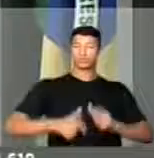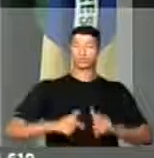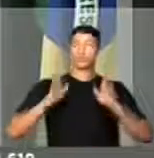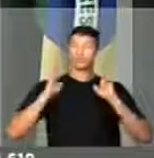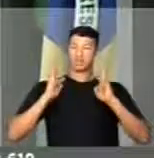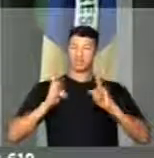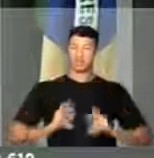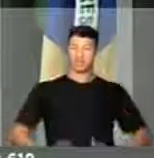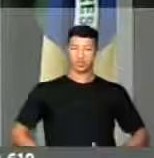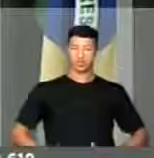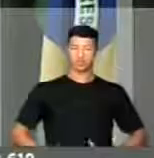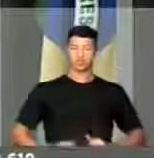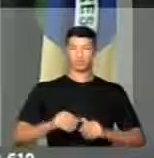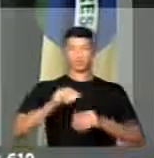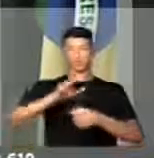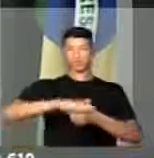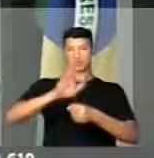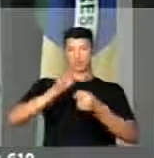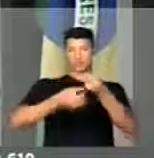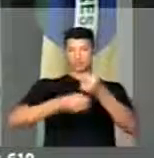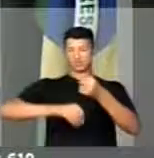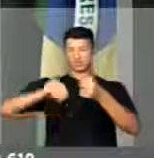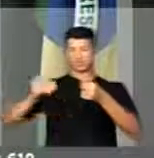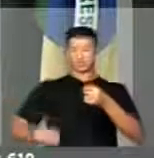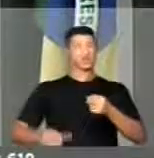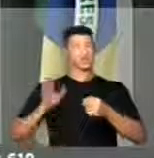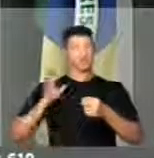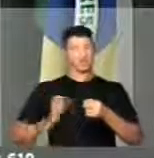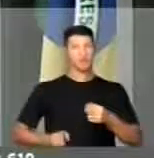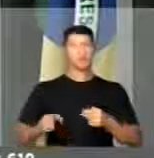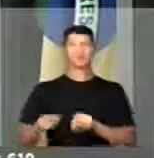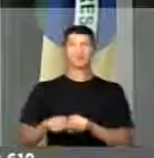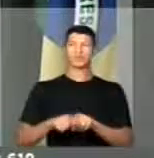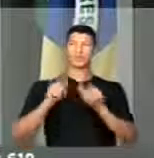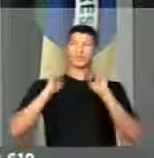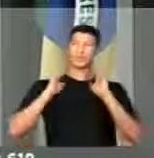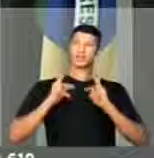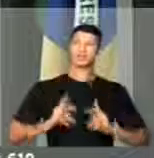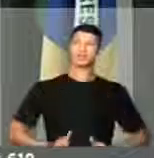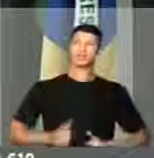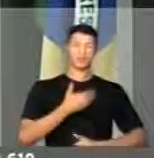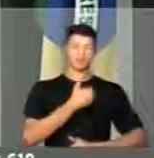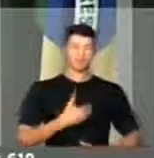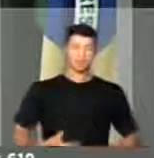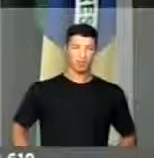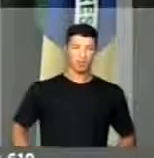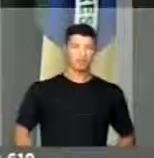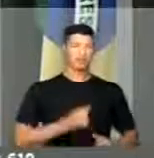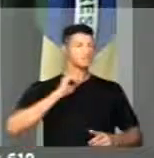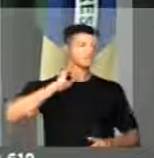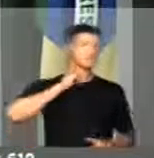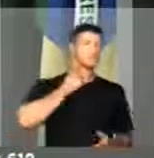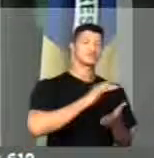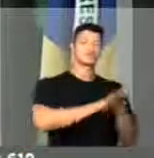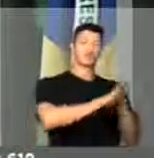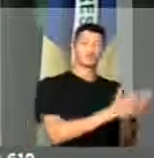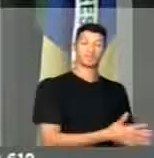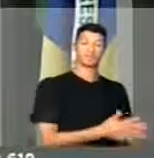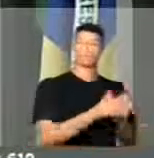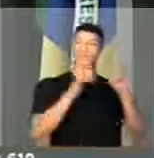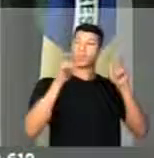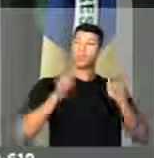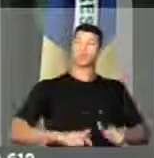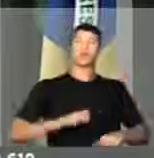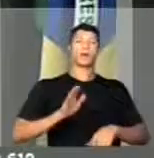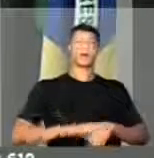limpos, de saneamento básico, de limpeza pública, terminar com a sujeira onde são os